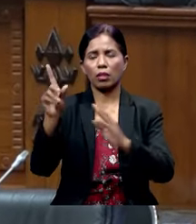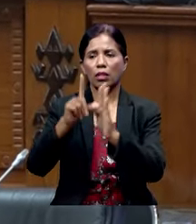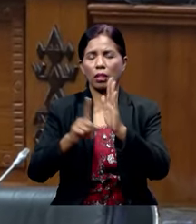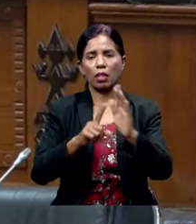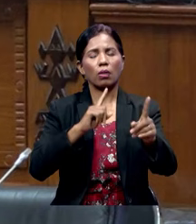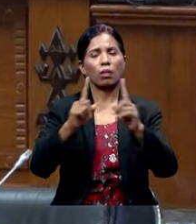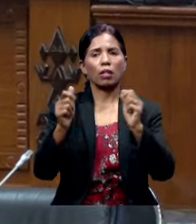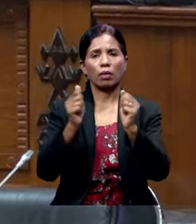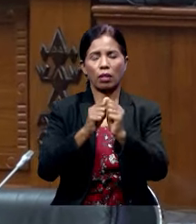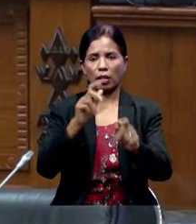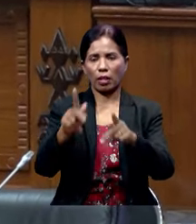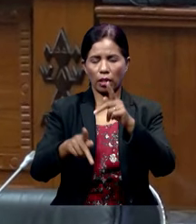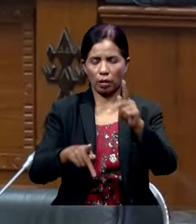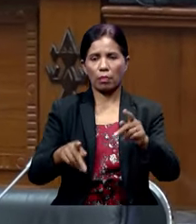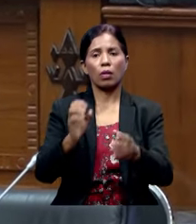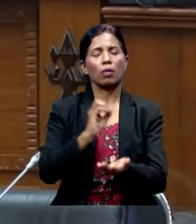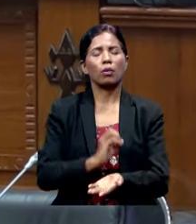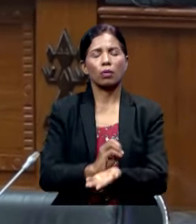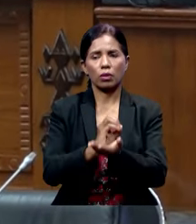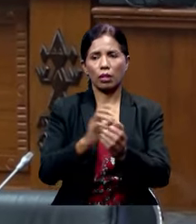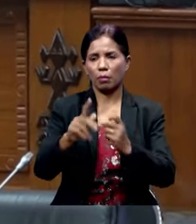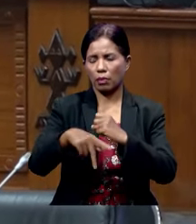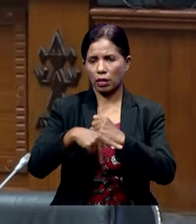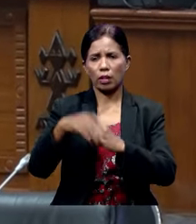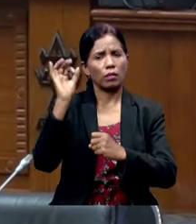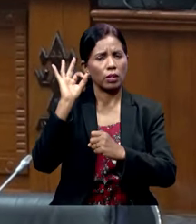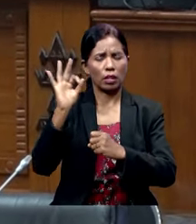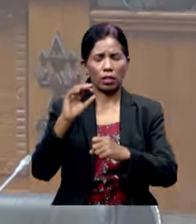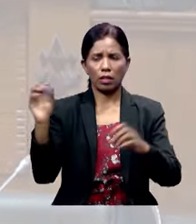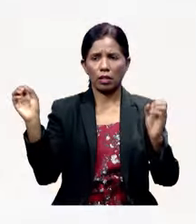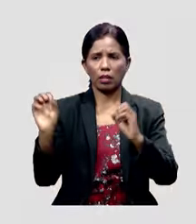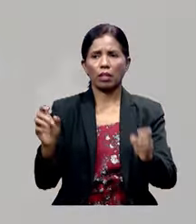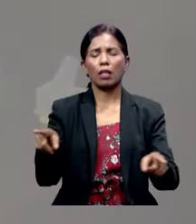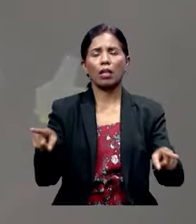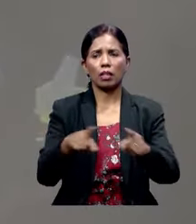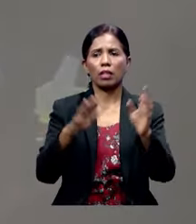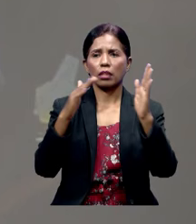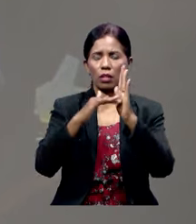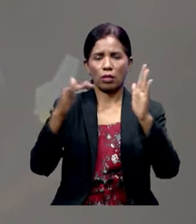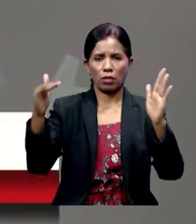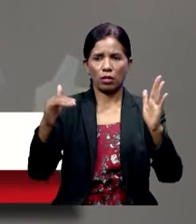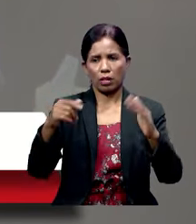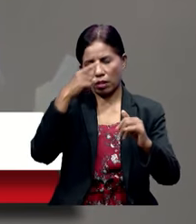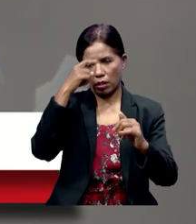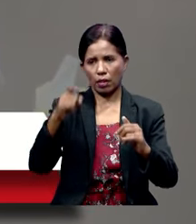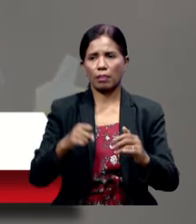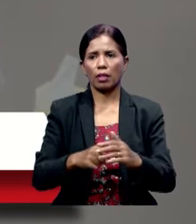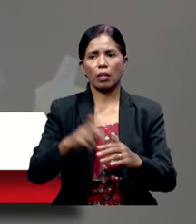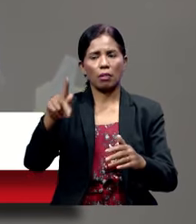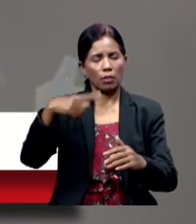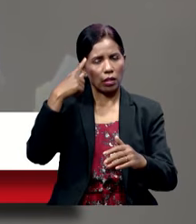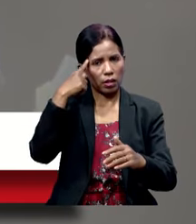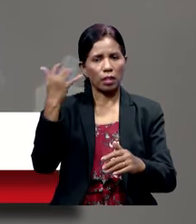ho povo ikusi. Bancada Fratelin lamenta temes no halo posisi kontra tambah politika